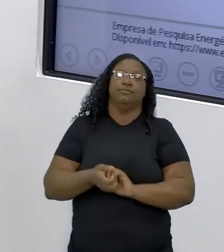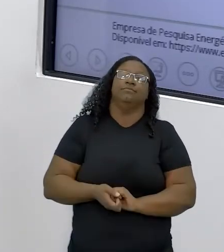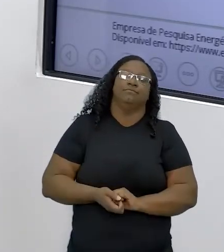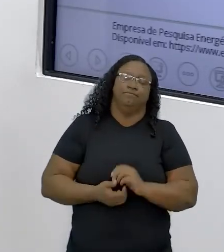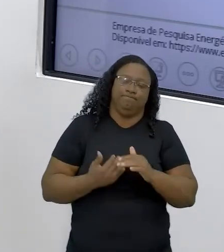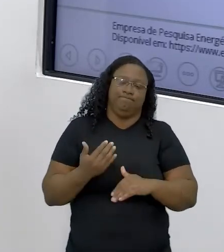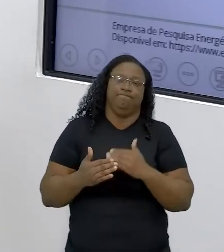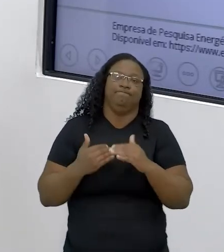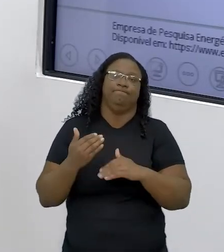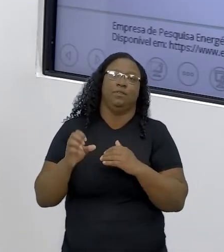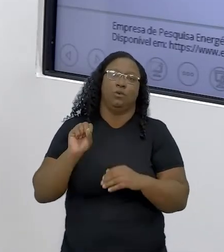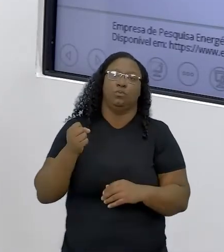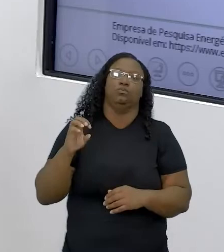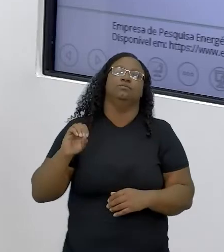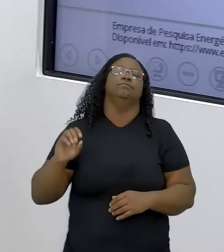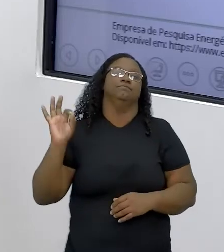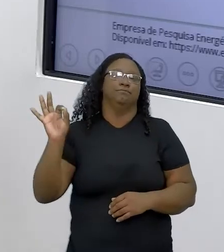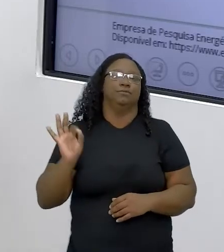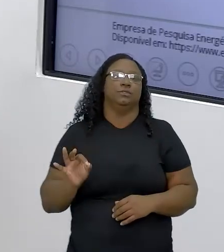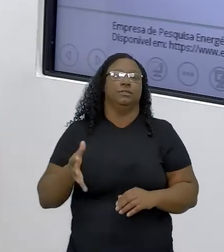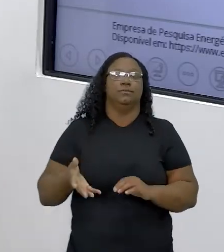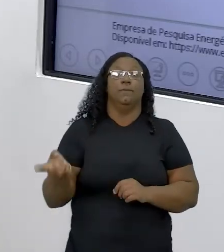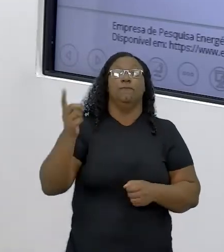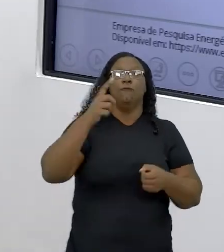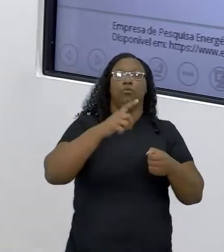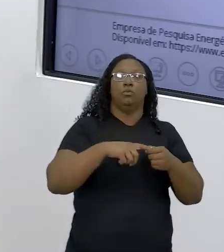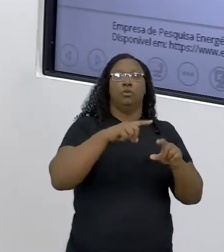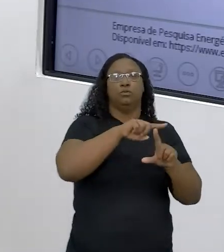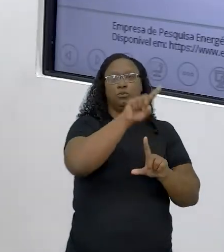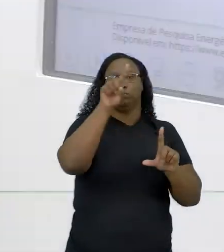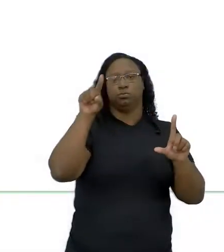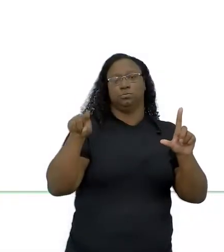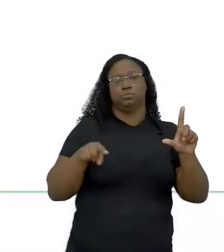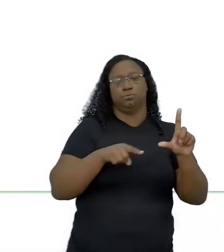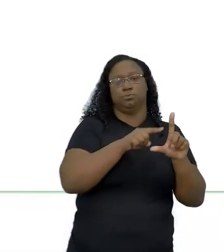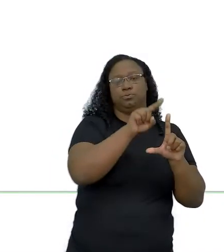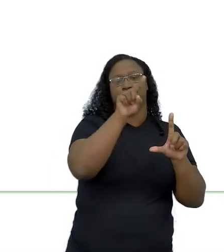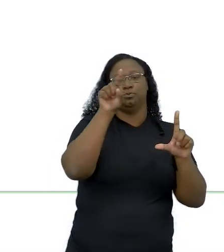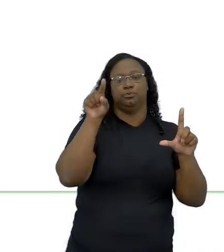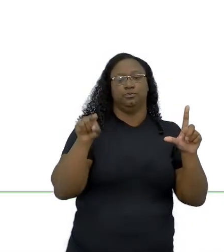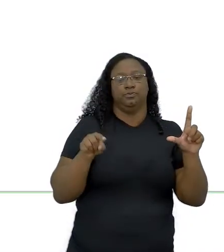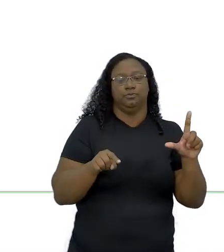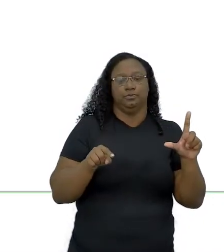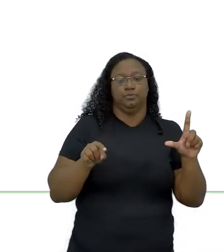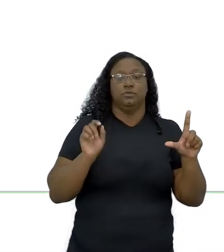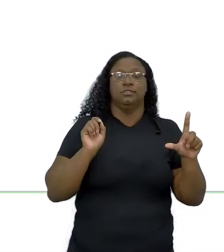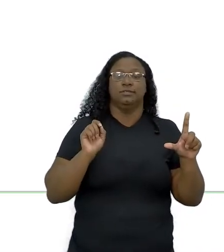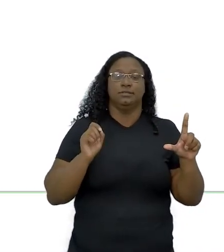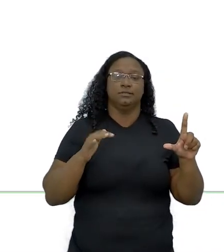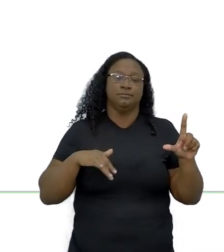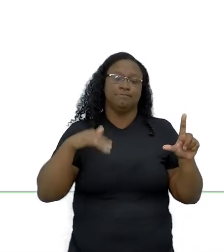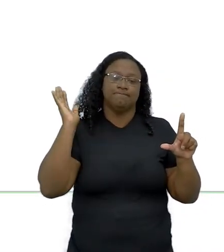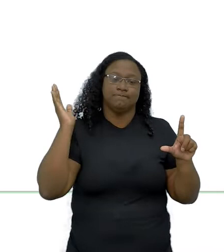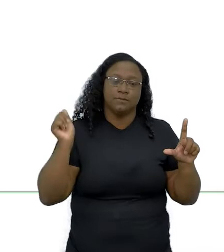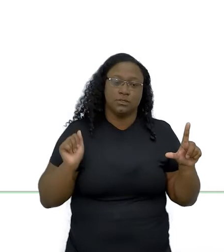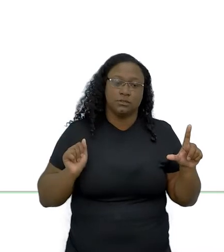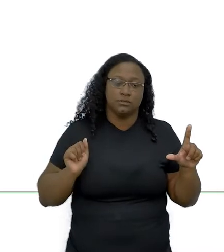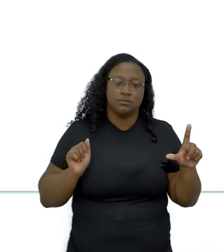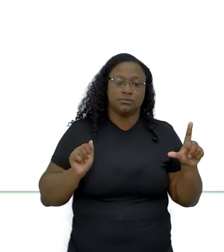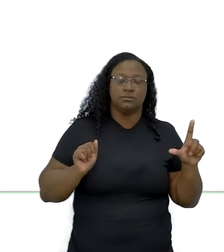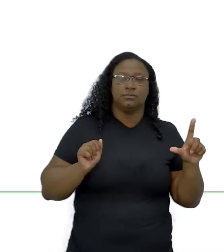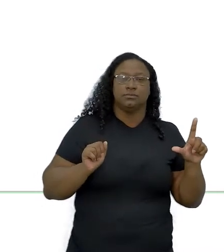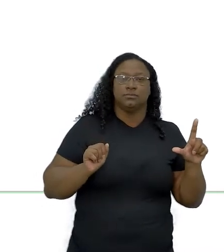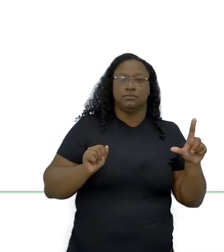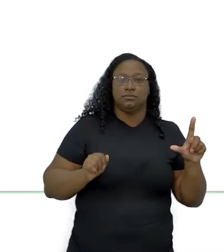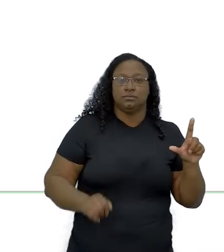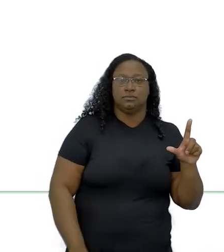né? Mais de 80%. Voltando aí, ó, o que mais que nós temos aí de... Deixa eu ver aqui meu microfone. De outros recursos